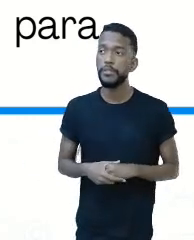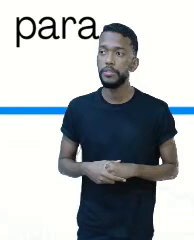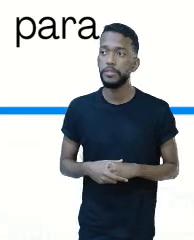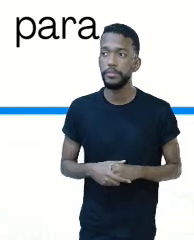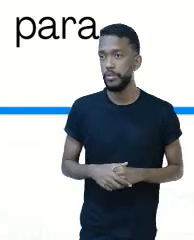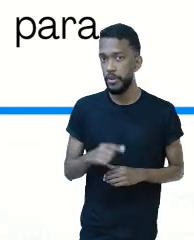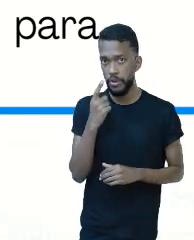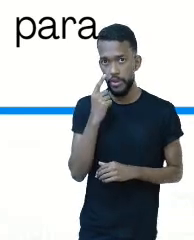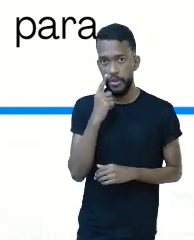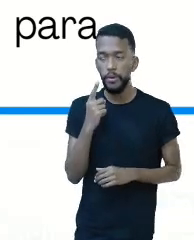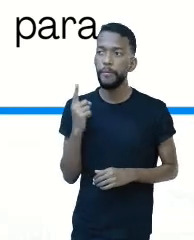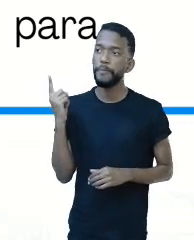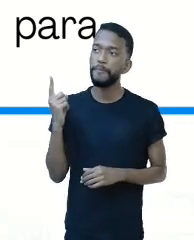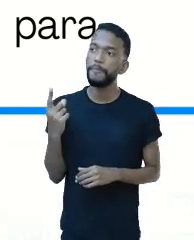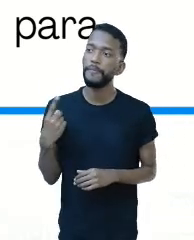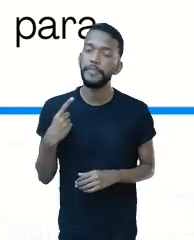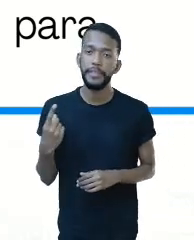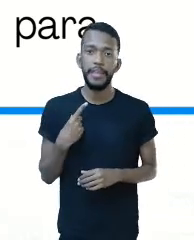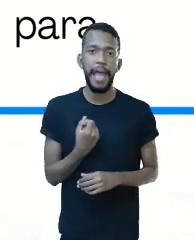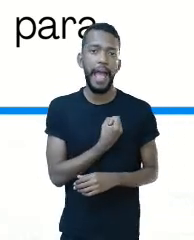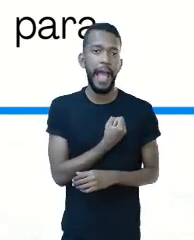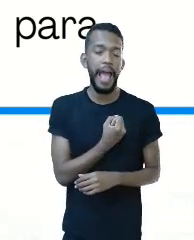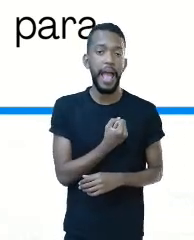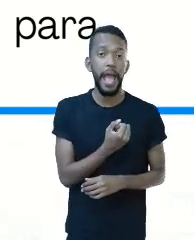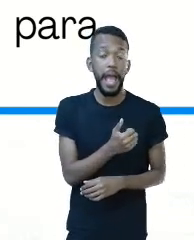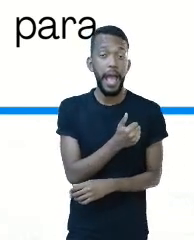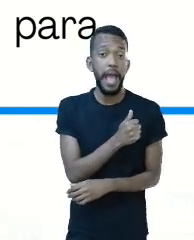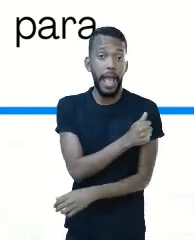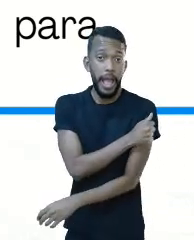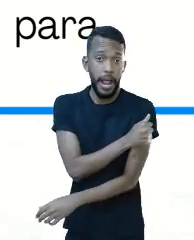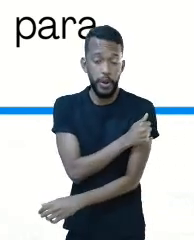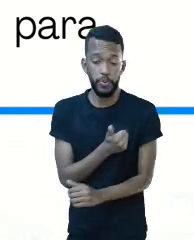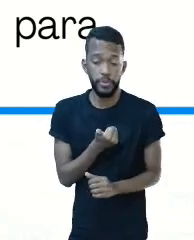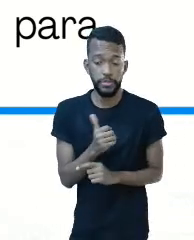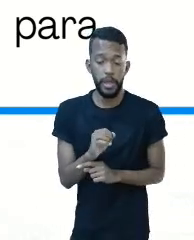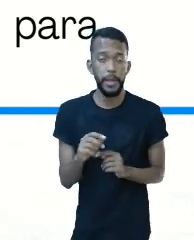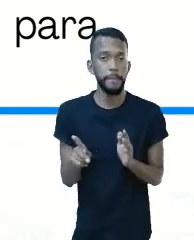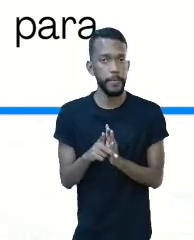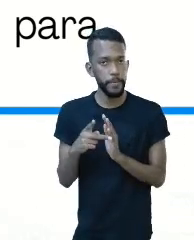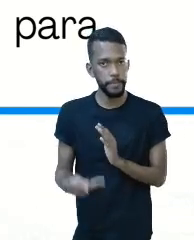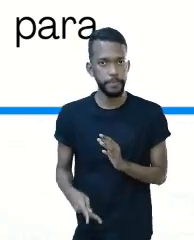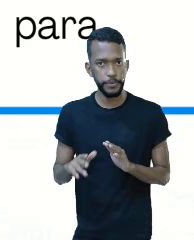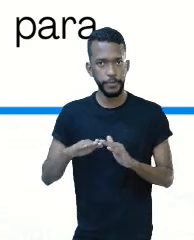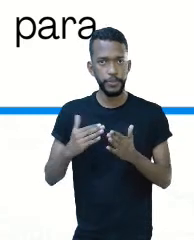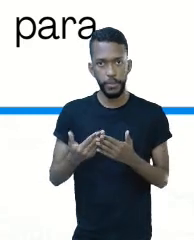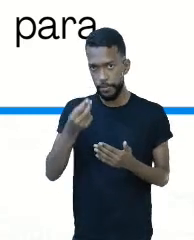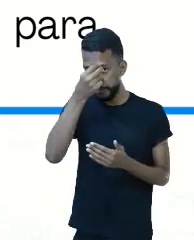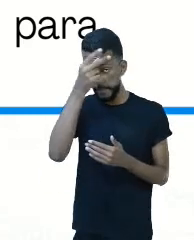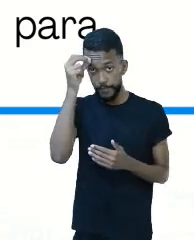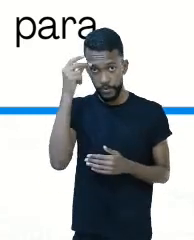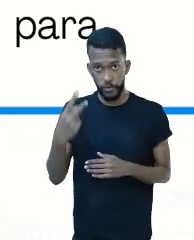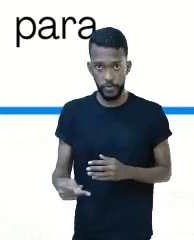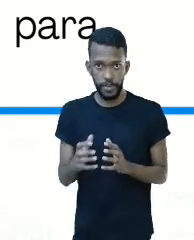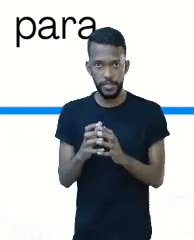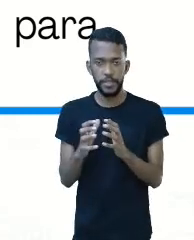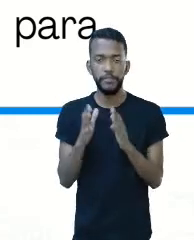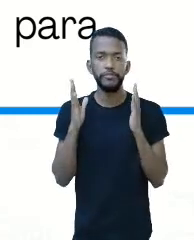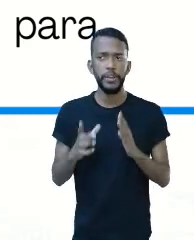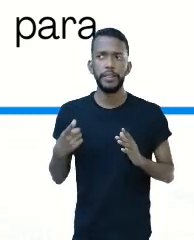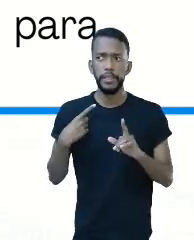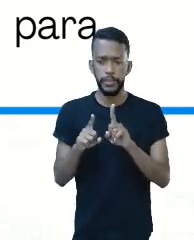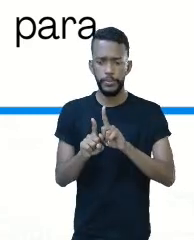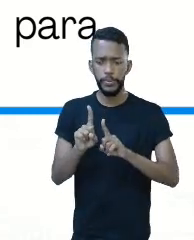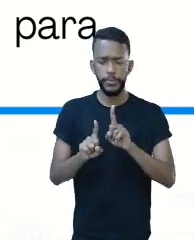bem, 10 alunos de uma escola municipal do Recife participaram de uma